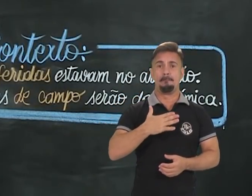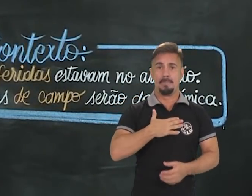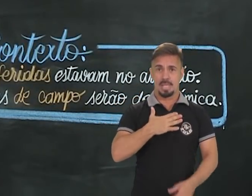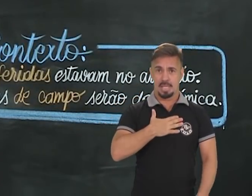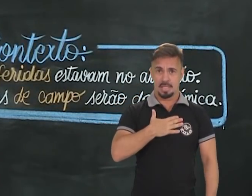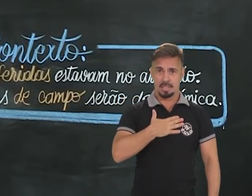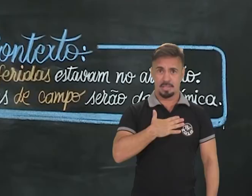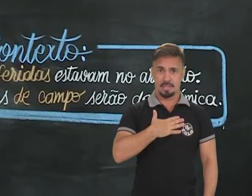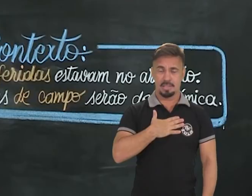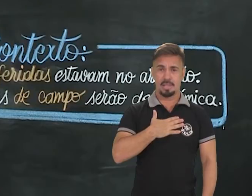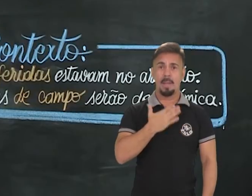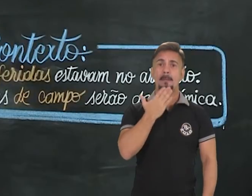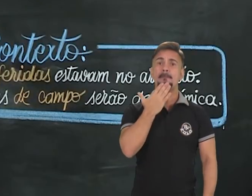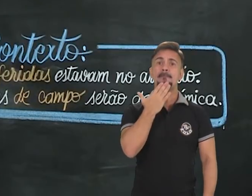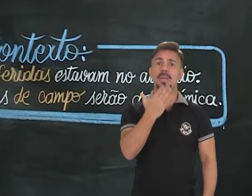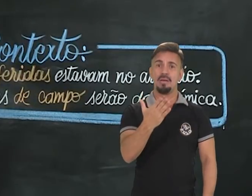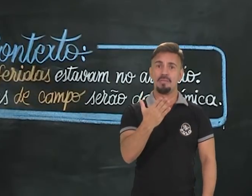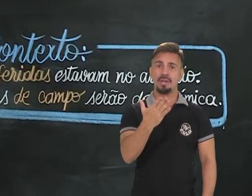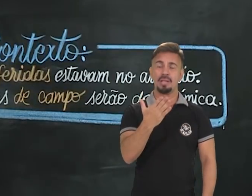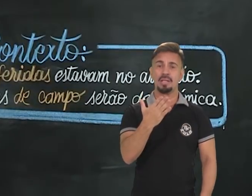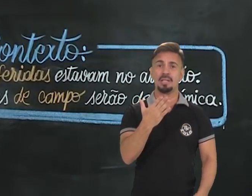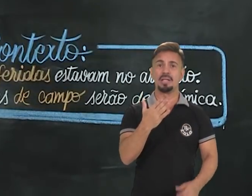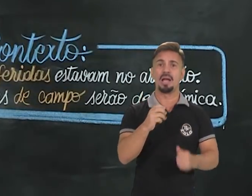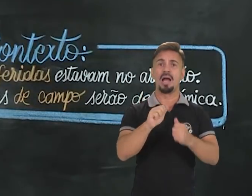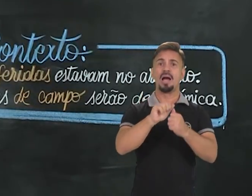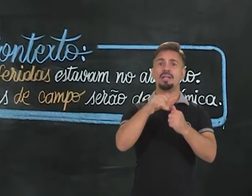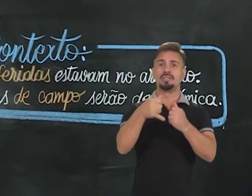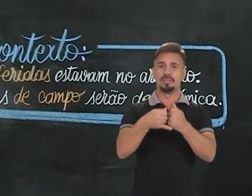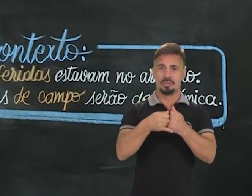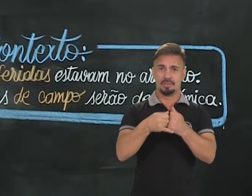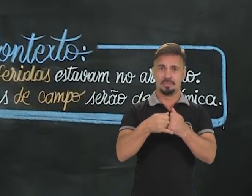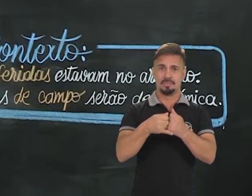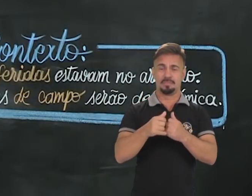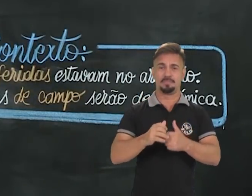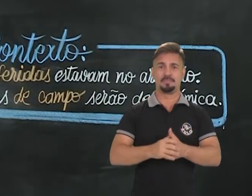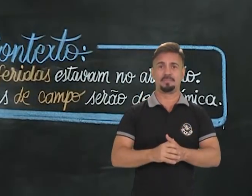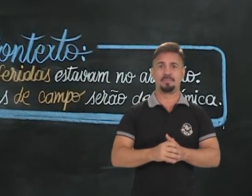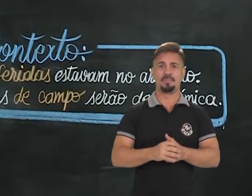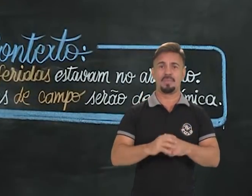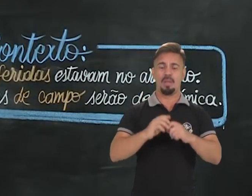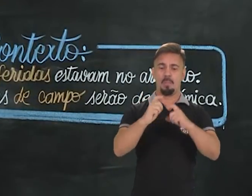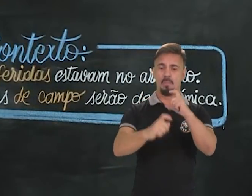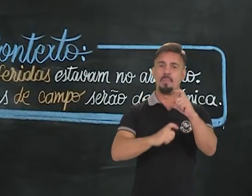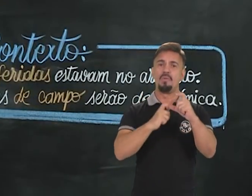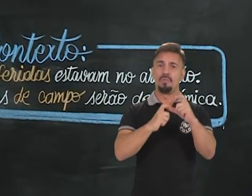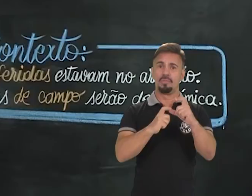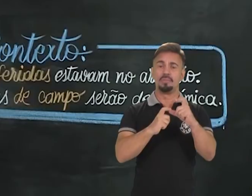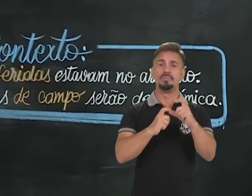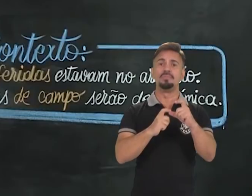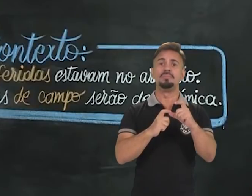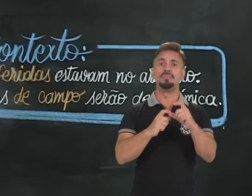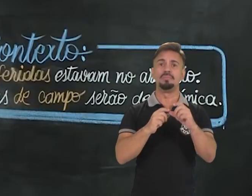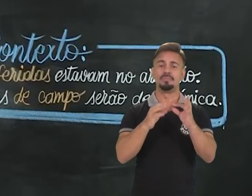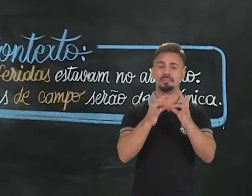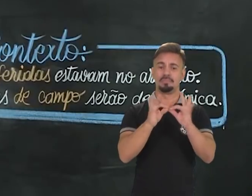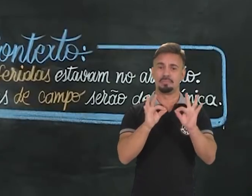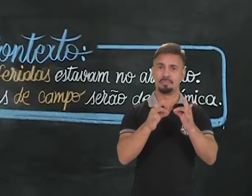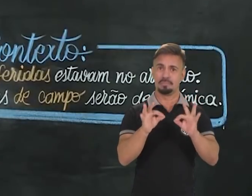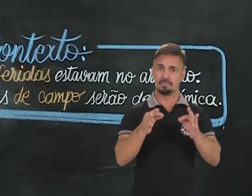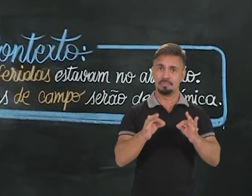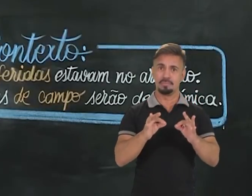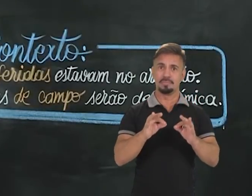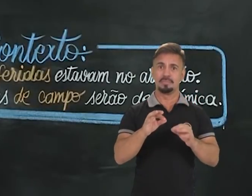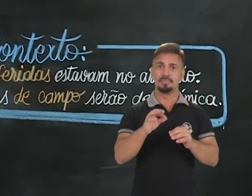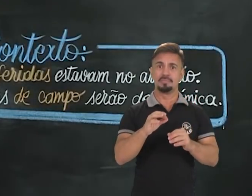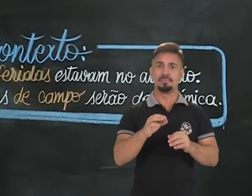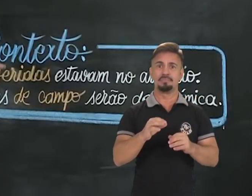que é um pronome, e preferidas, que é um adjetivo. Então, morfologicamente e sintaticamente, estou fazendo